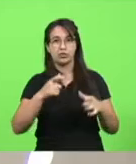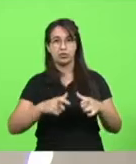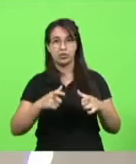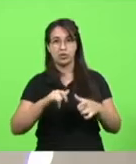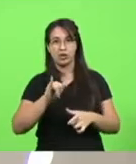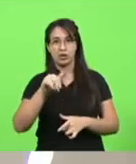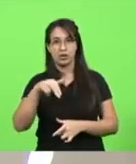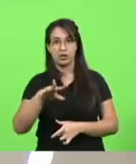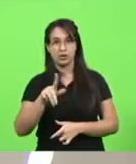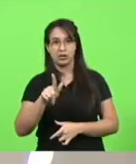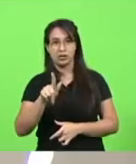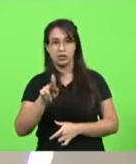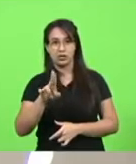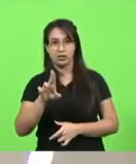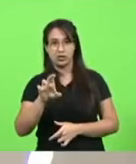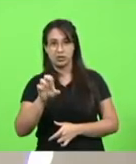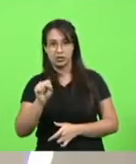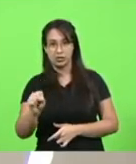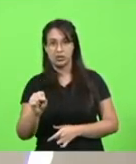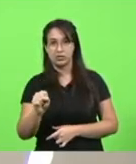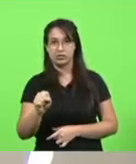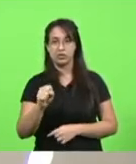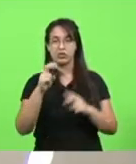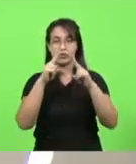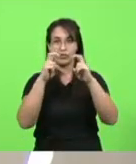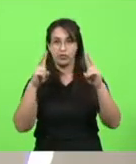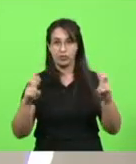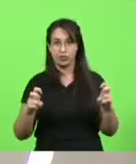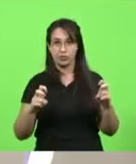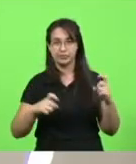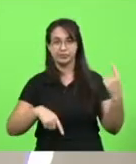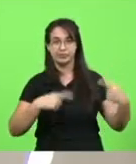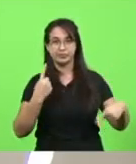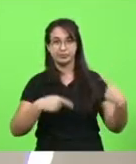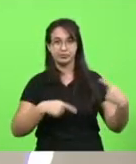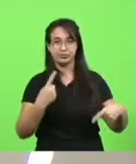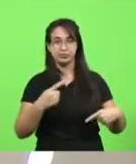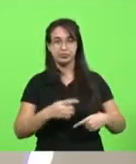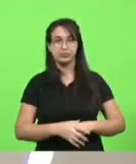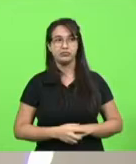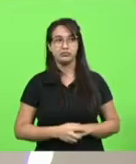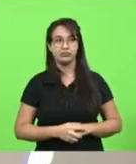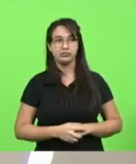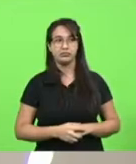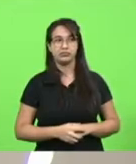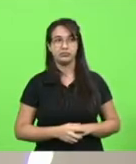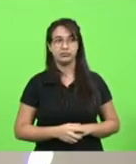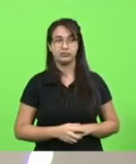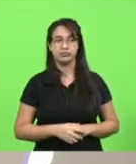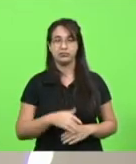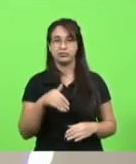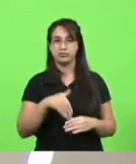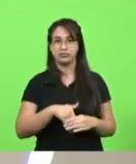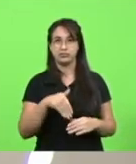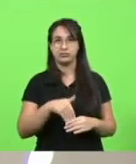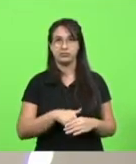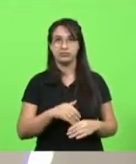em Florianópolis, em discussão. Não havendo quem queira discutir, em votação, deputados que aprovam, permaneçam como se